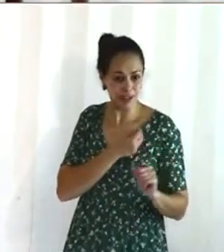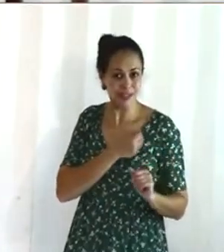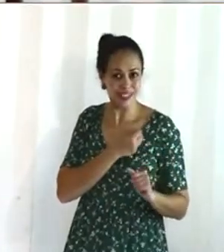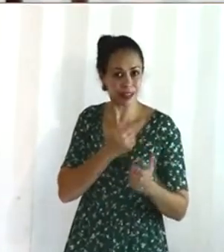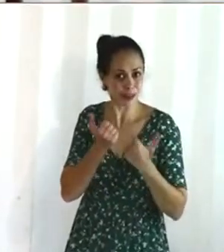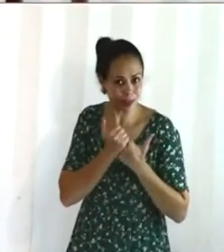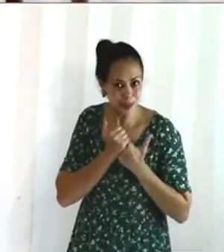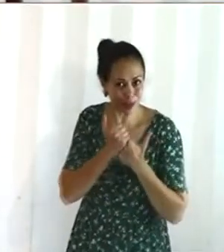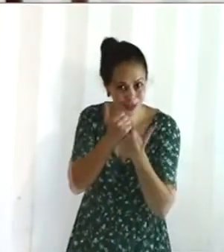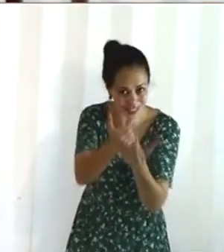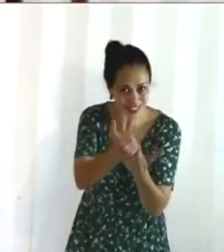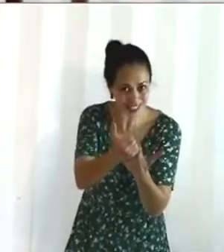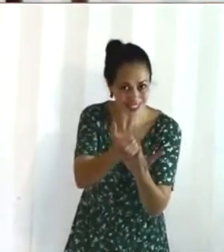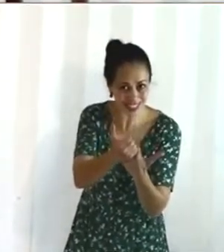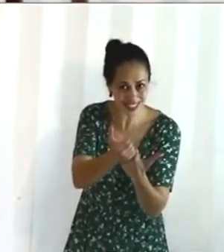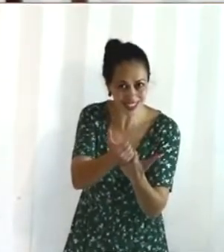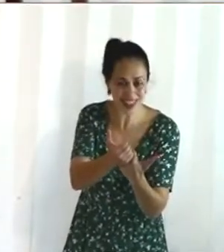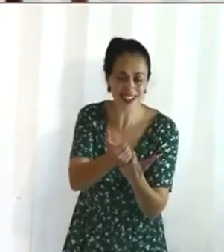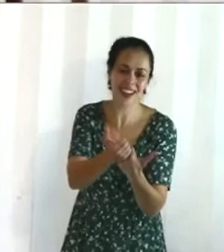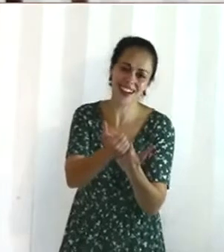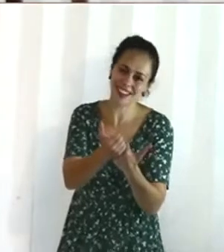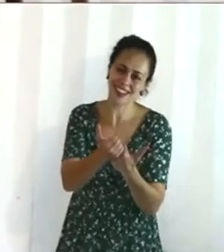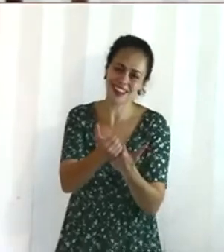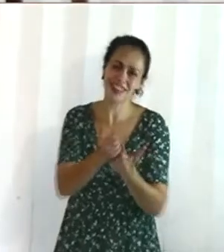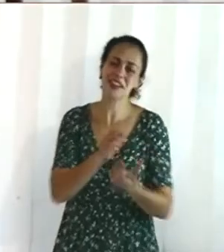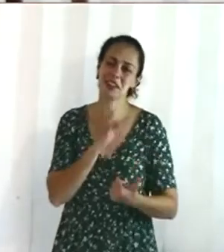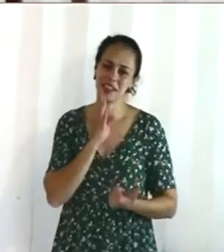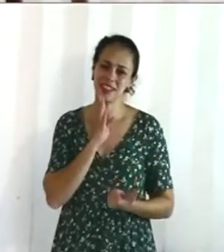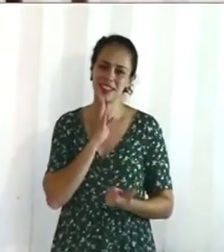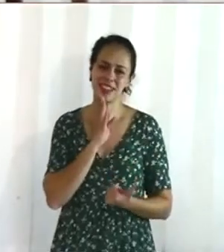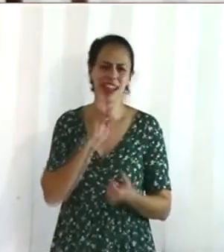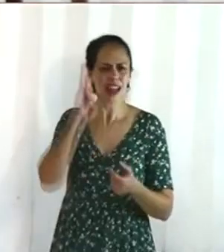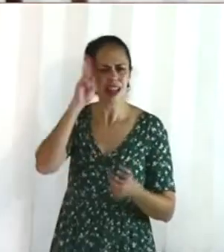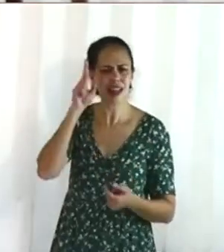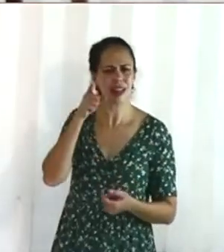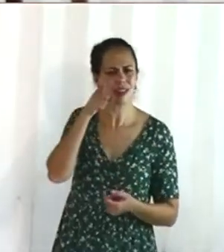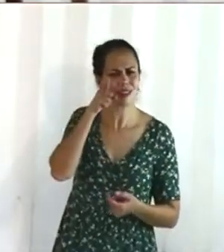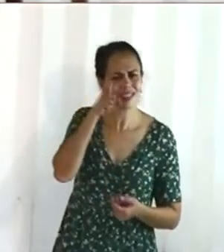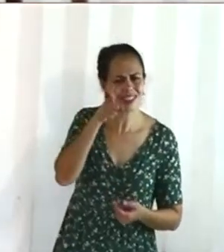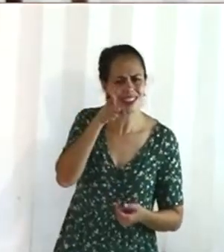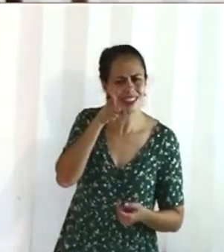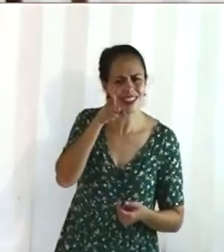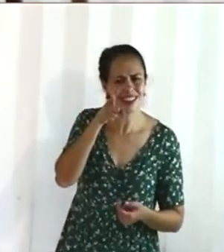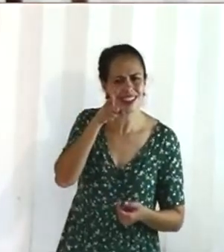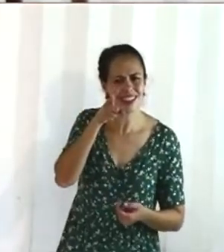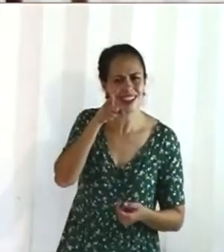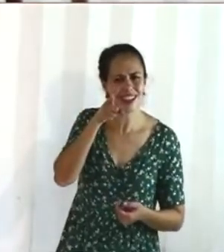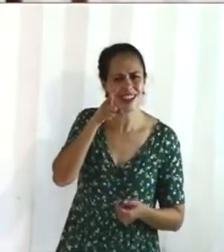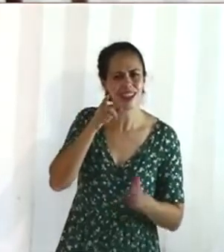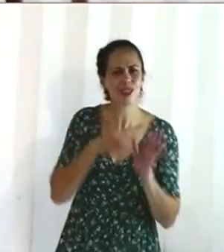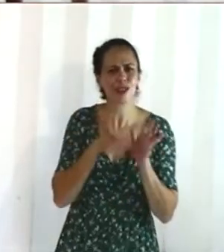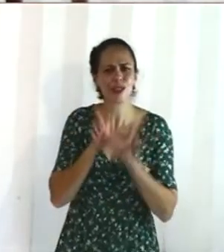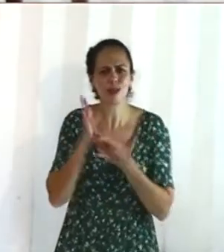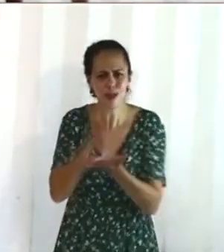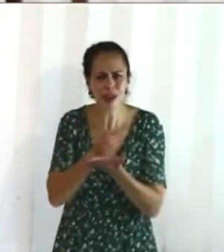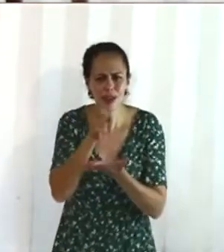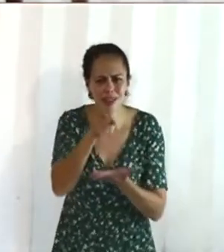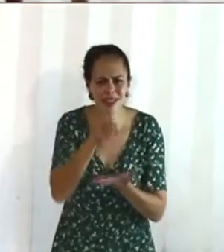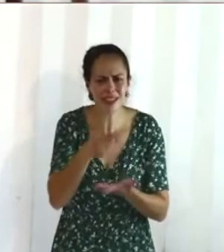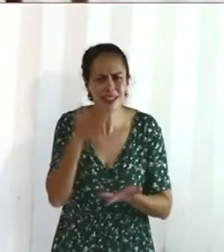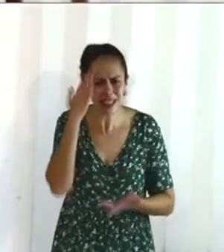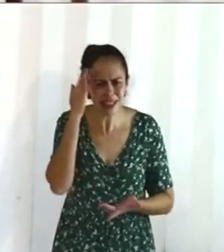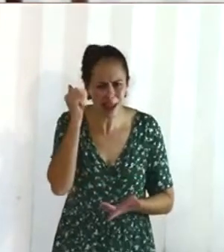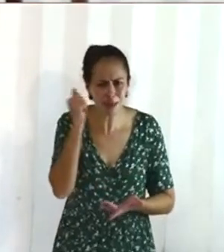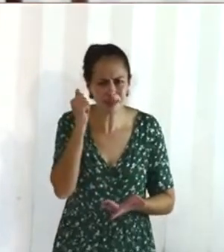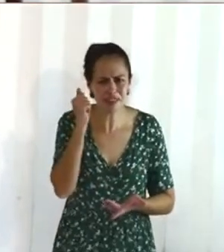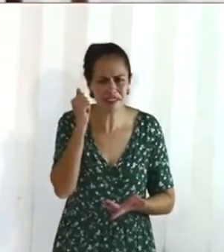sua salvação? Do momento que você entendeu aquele estalo e você compreendeu: é esse Cristo que eu quero, é